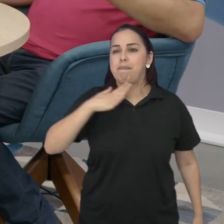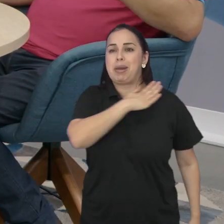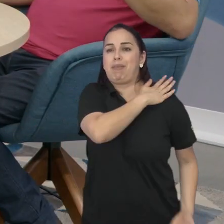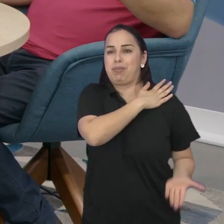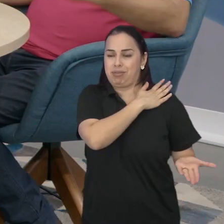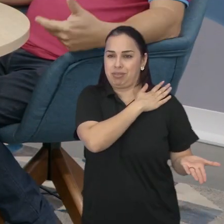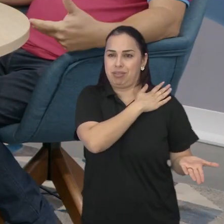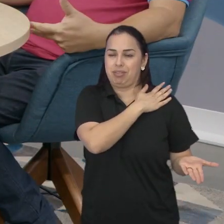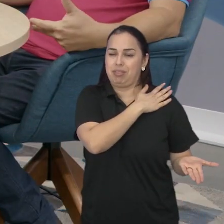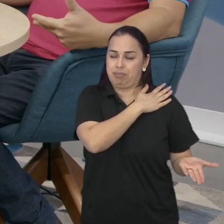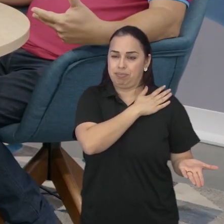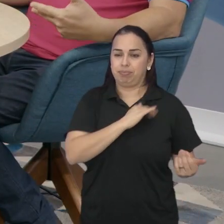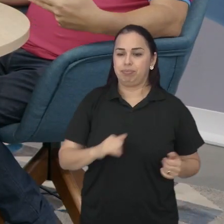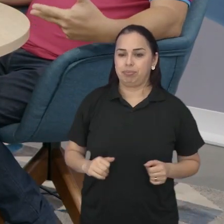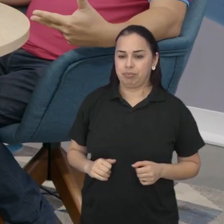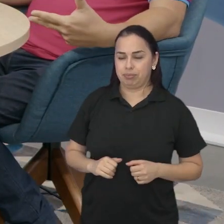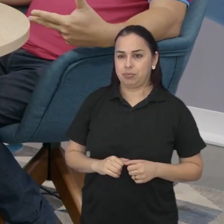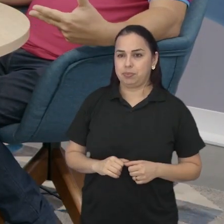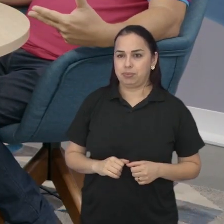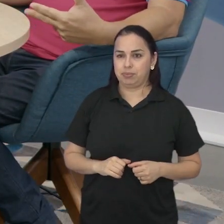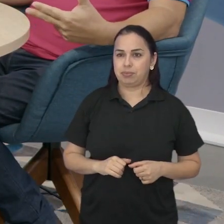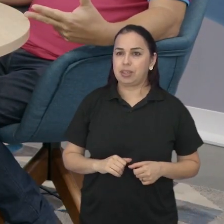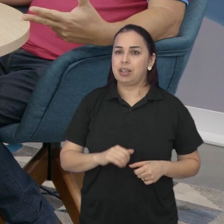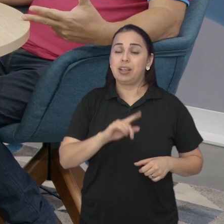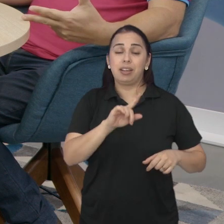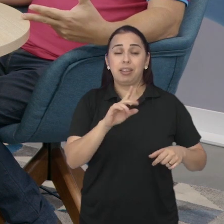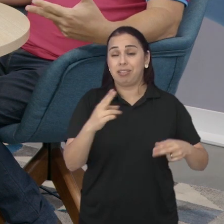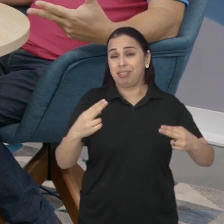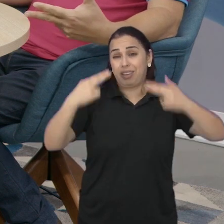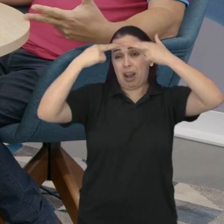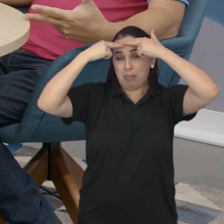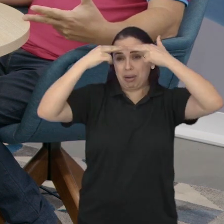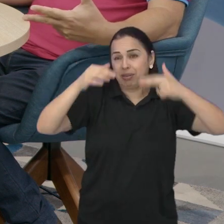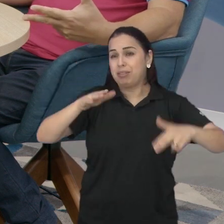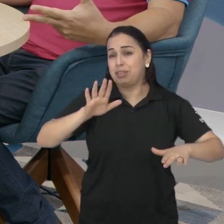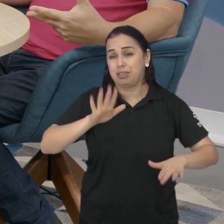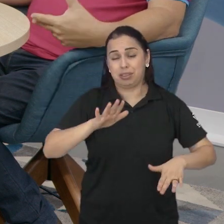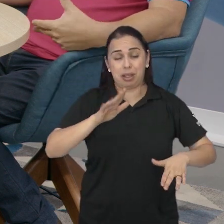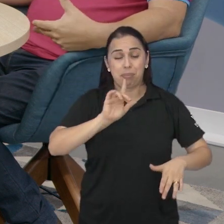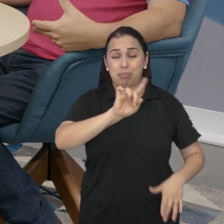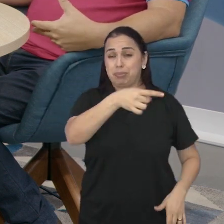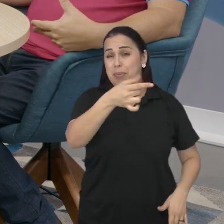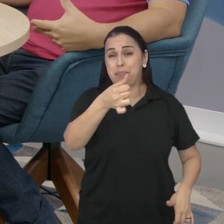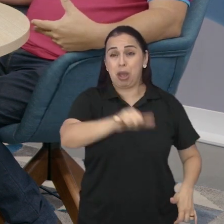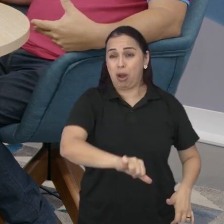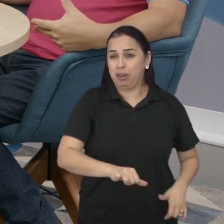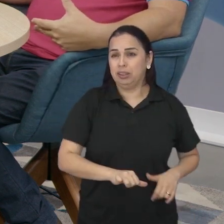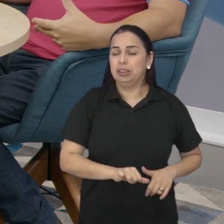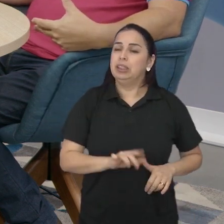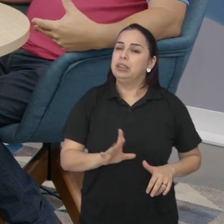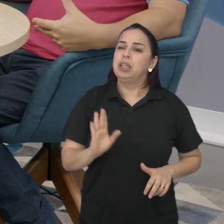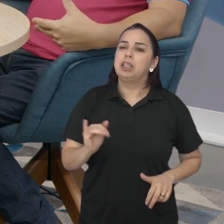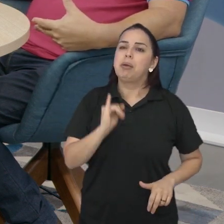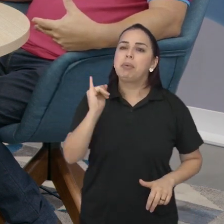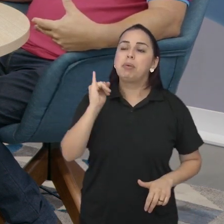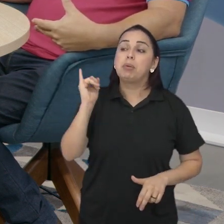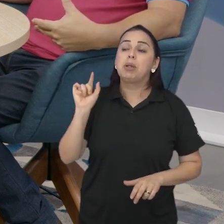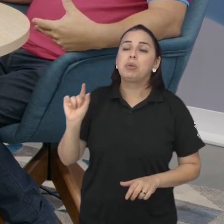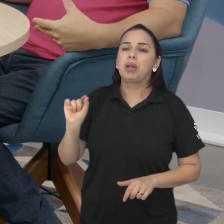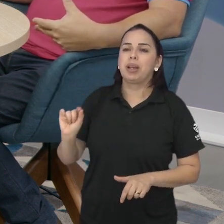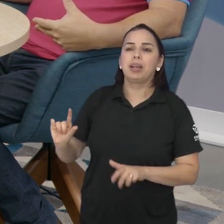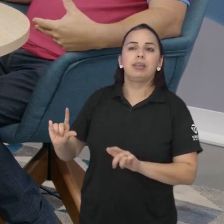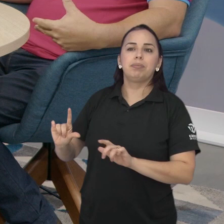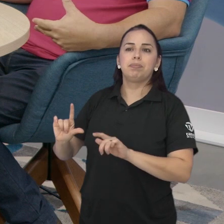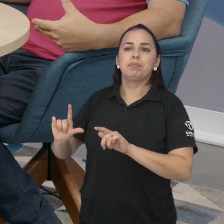vitimização, inclusive danos que são fatais, como a gente tem visto. Mas é importante que as